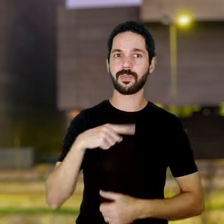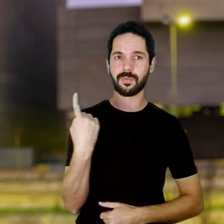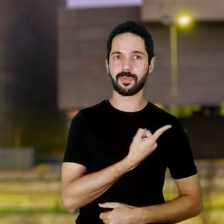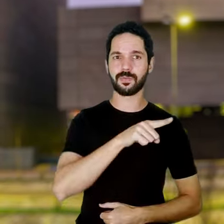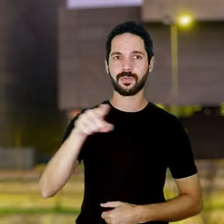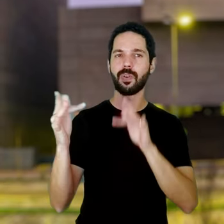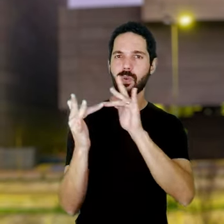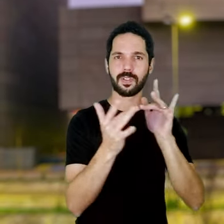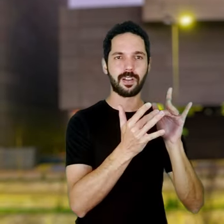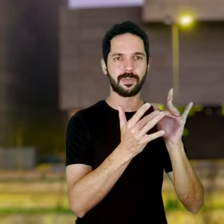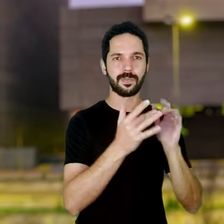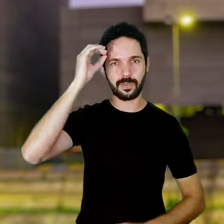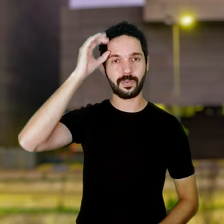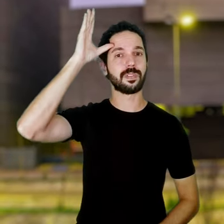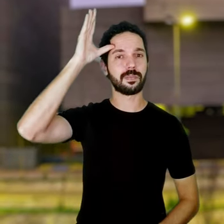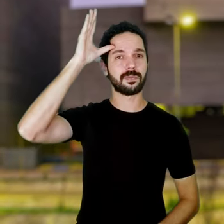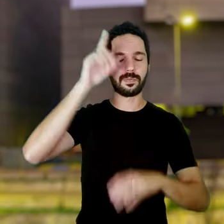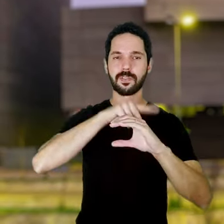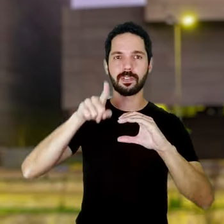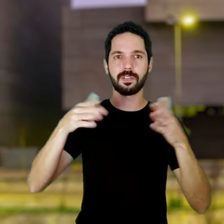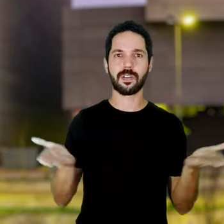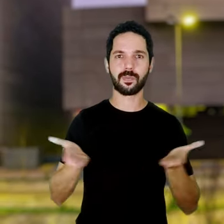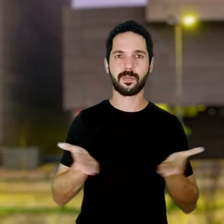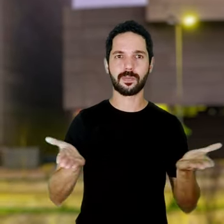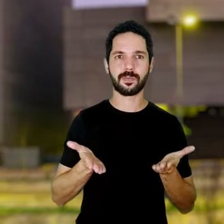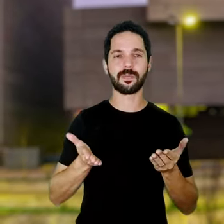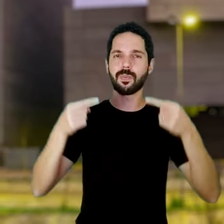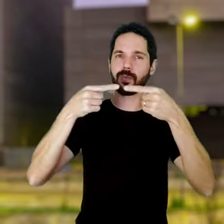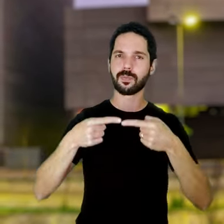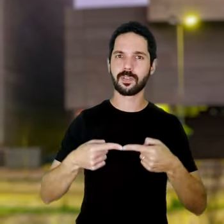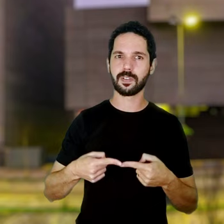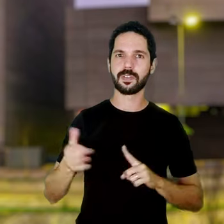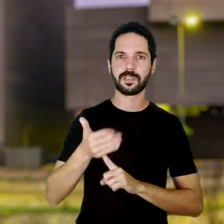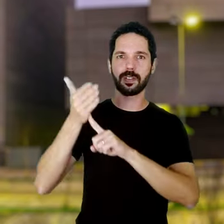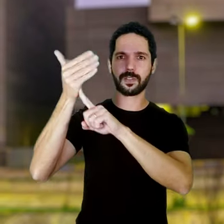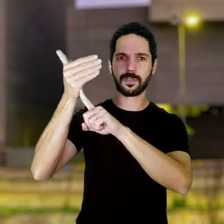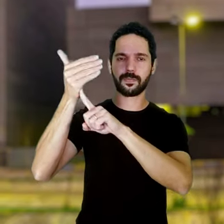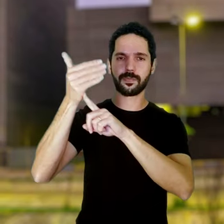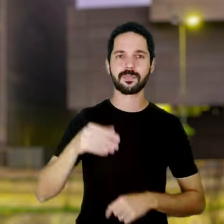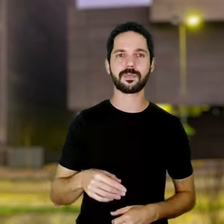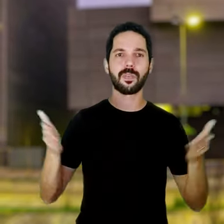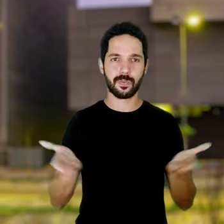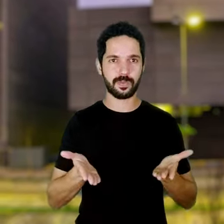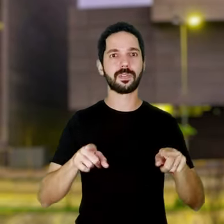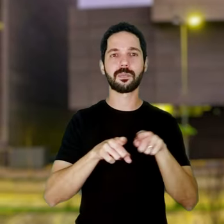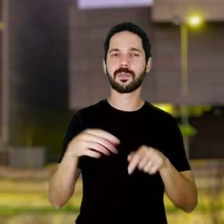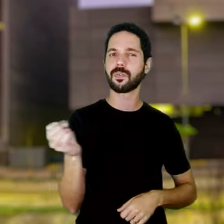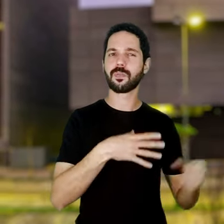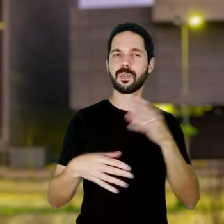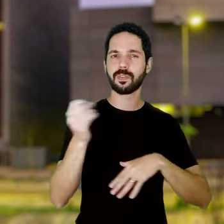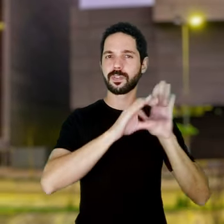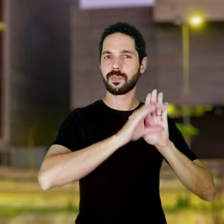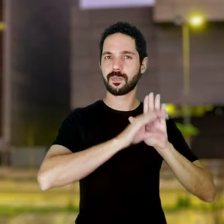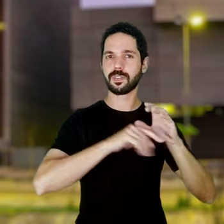vocês entrarão em contato com os conhecimentos científicos atuais, compatíveis com as tecnologias em uso e com os novos